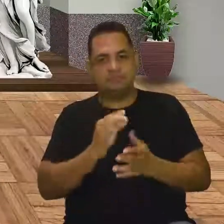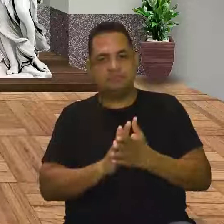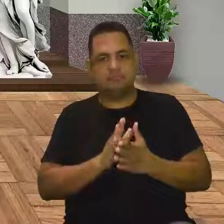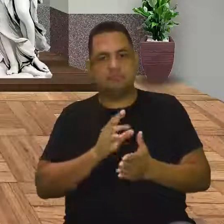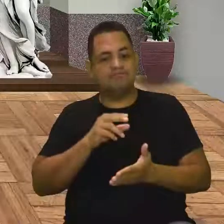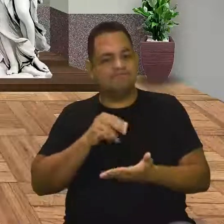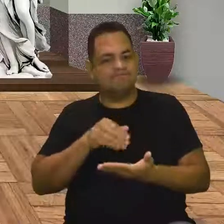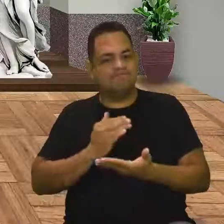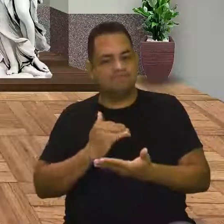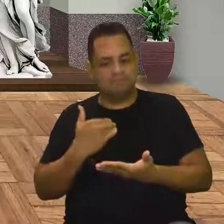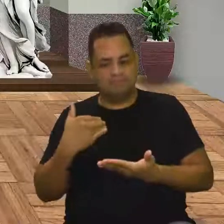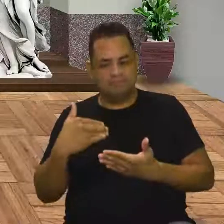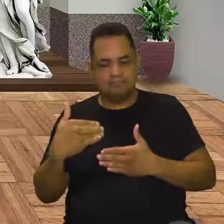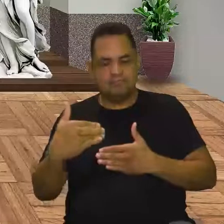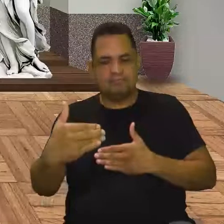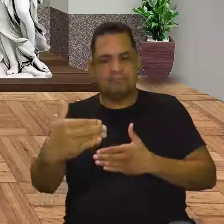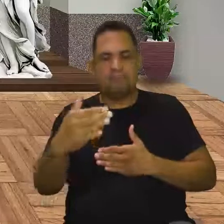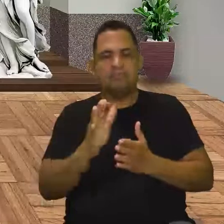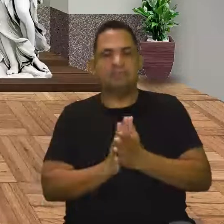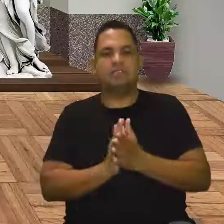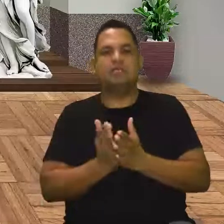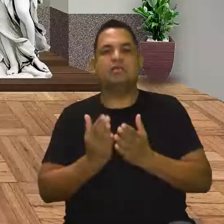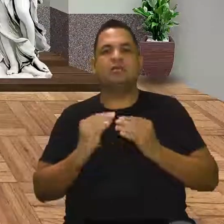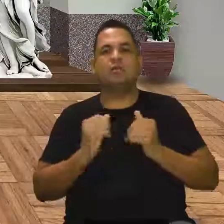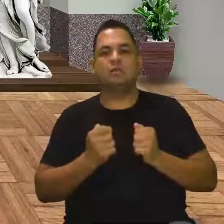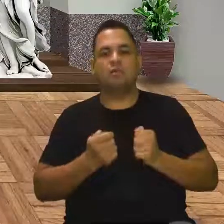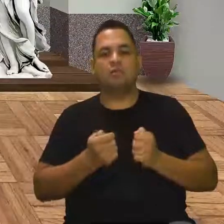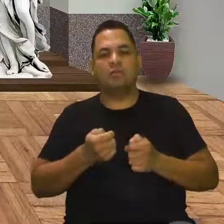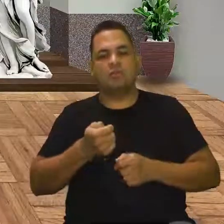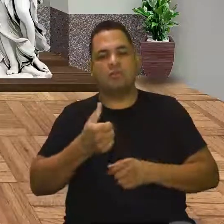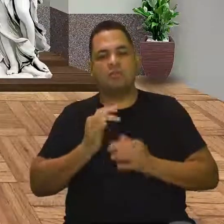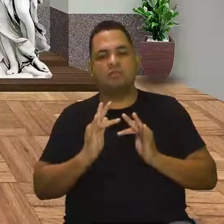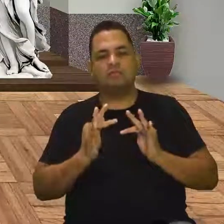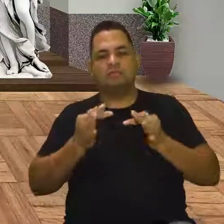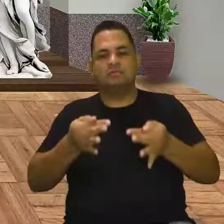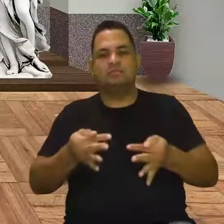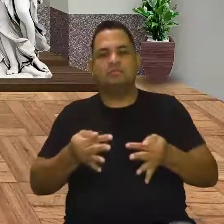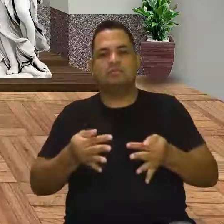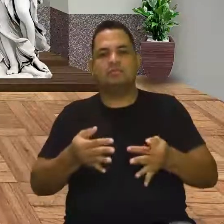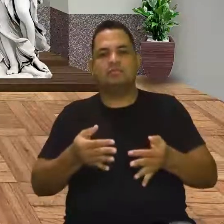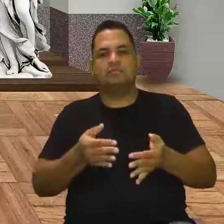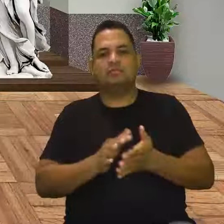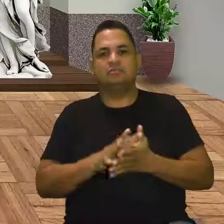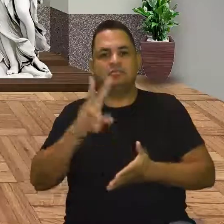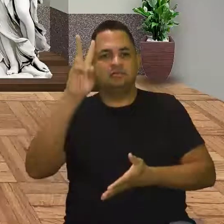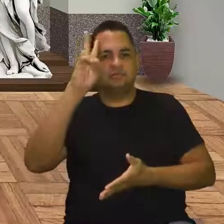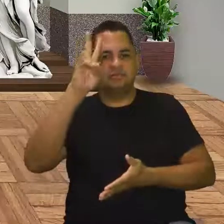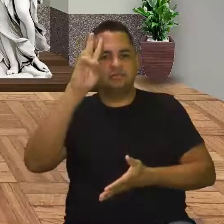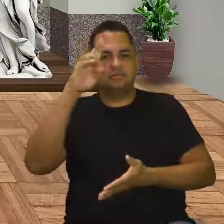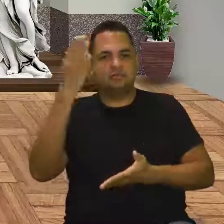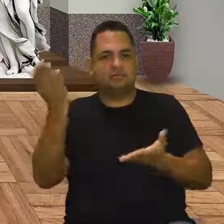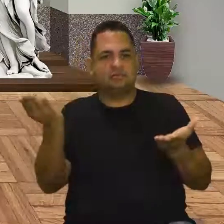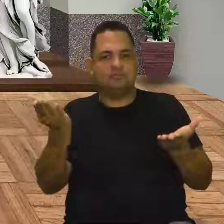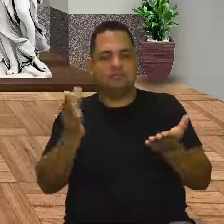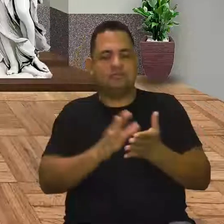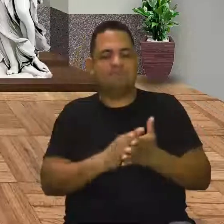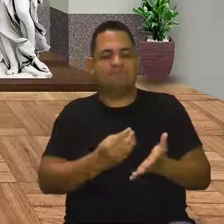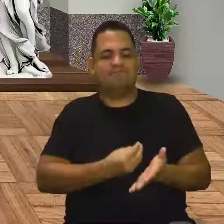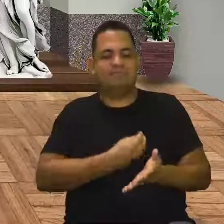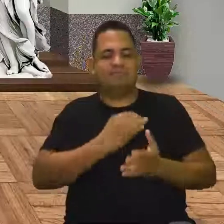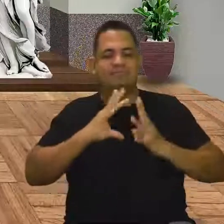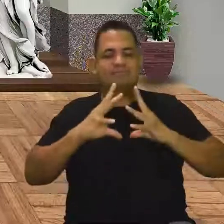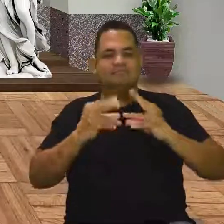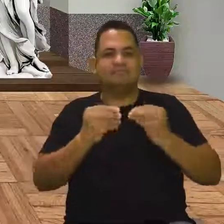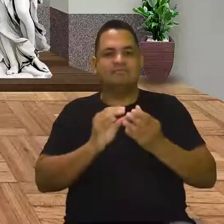caminhada de vocês está chegando ao final. Eita! De lembrar que vocês passaram a vida